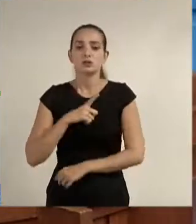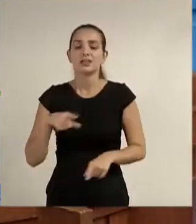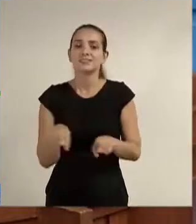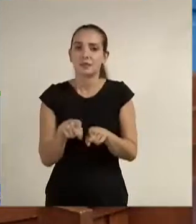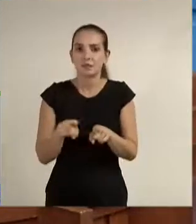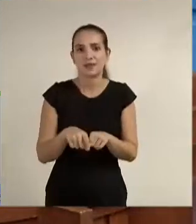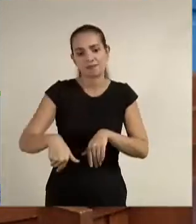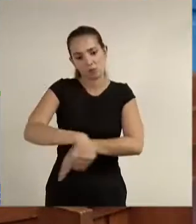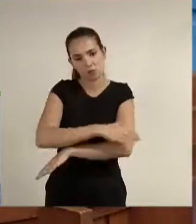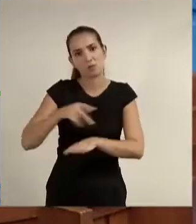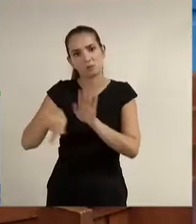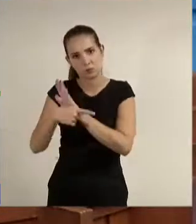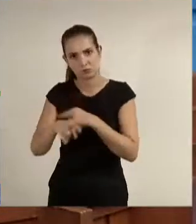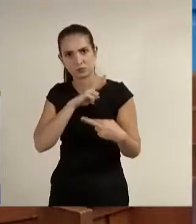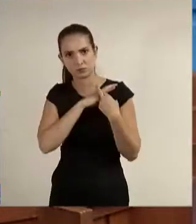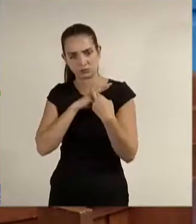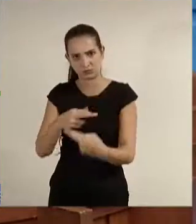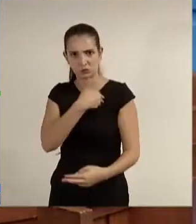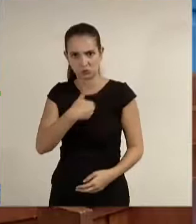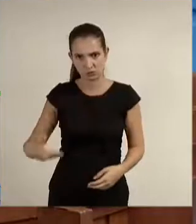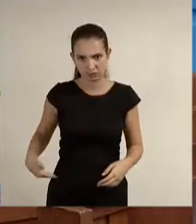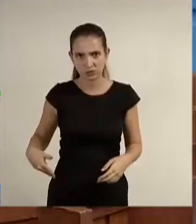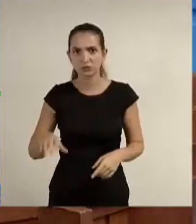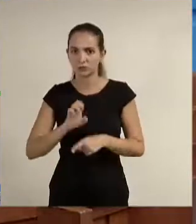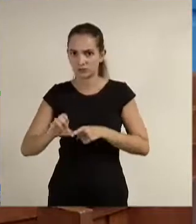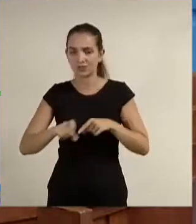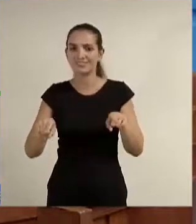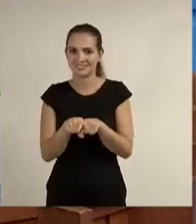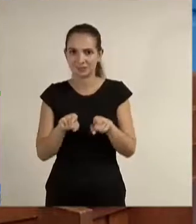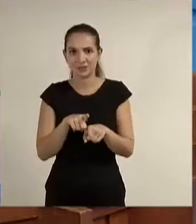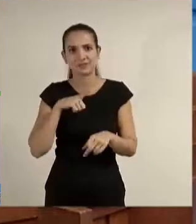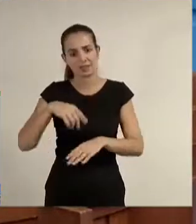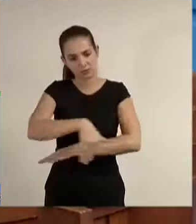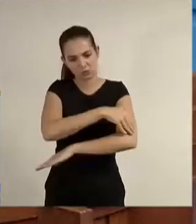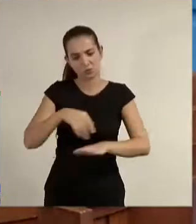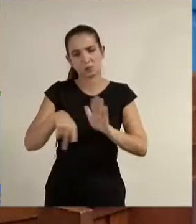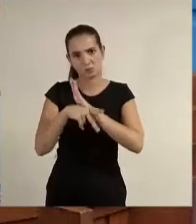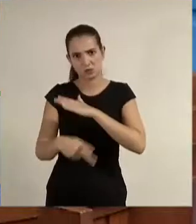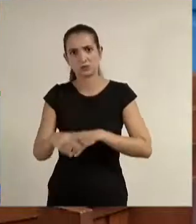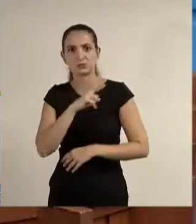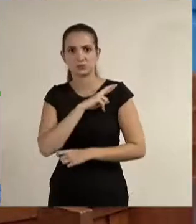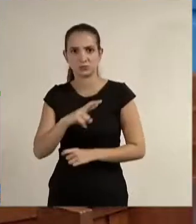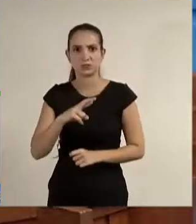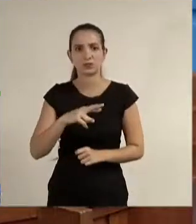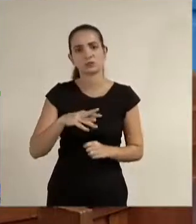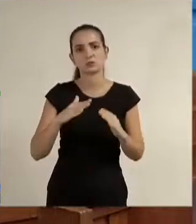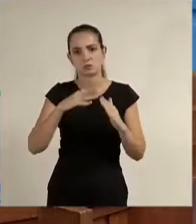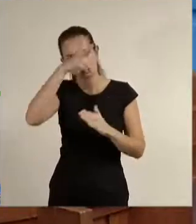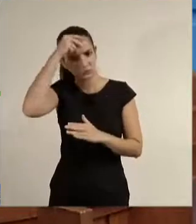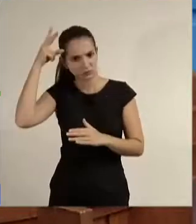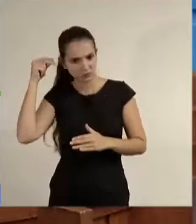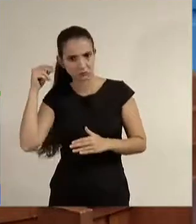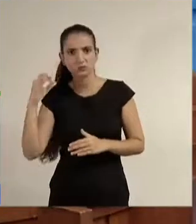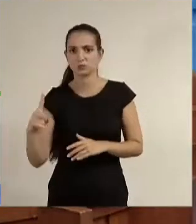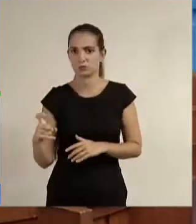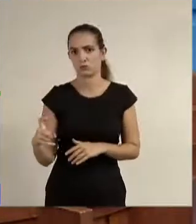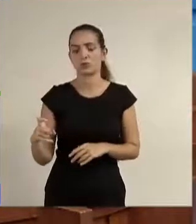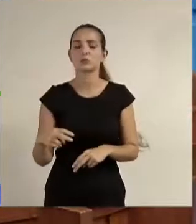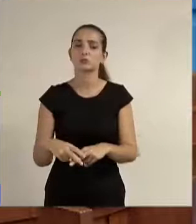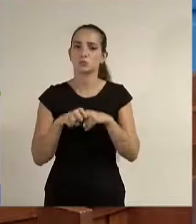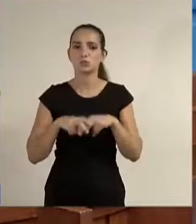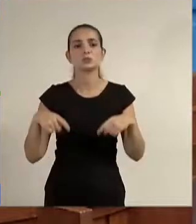do Estado, e a BR, que é uma concessão da CCR-MS Vias. Então, é uma outra intervenção